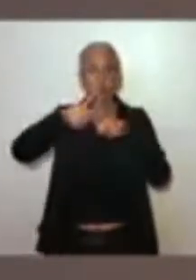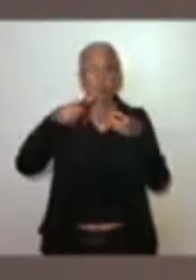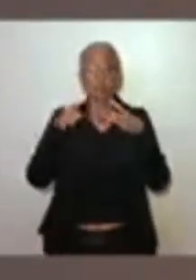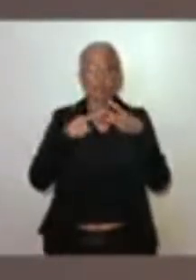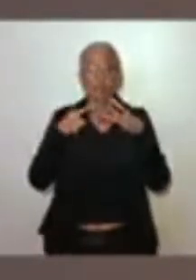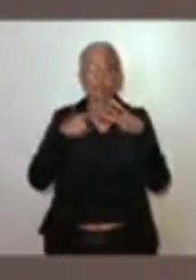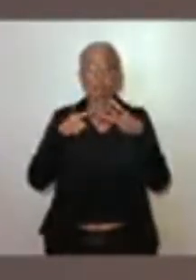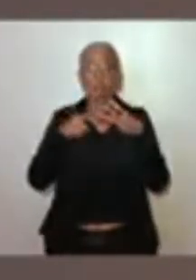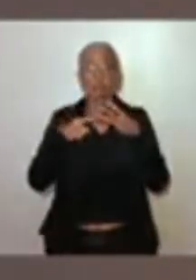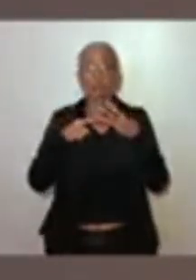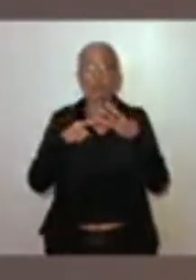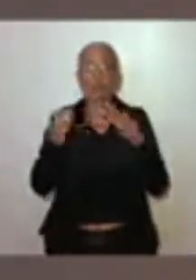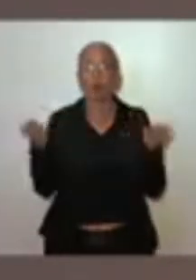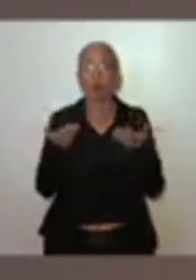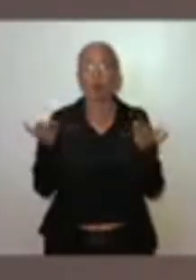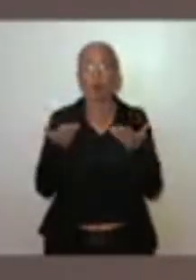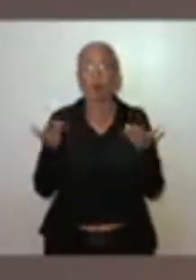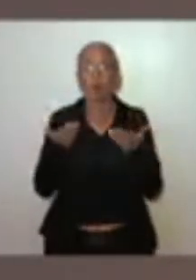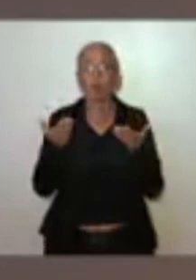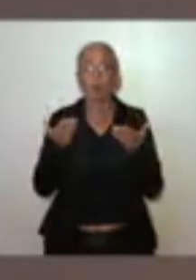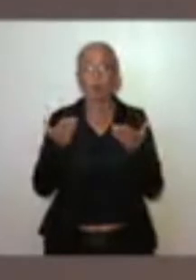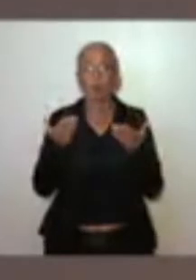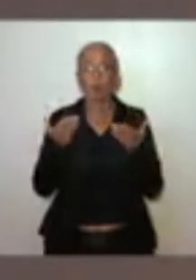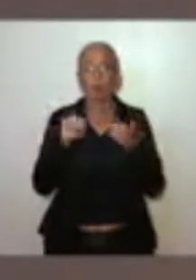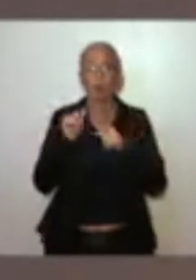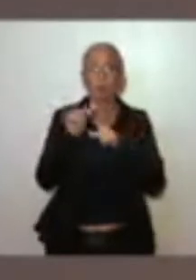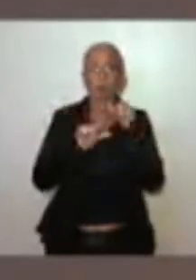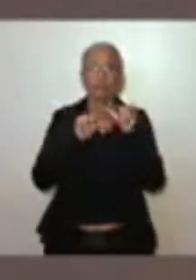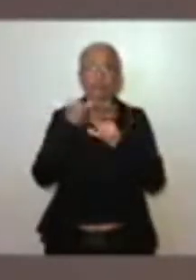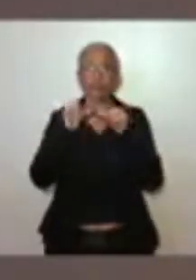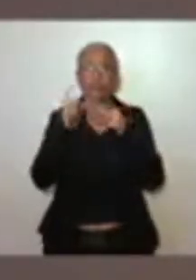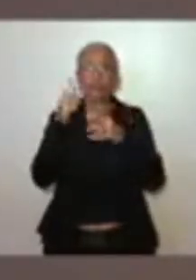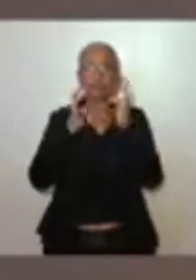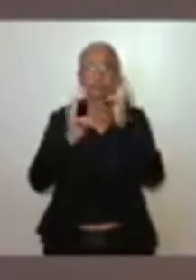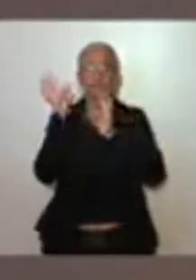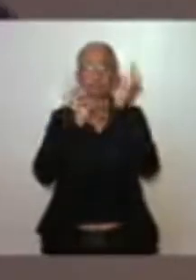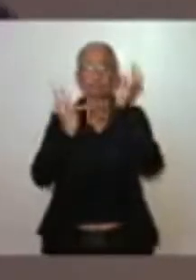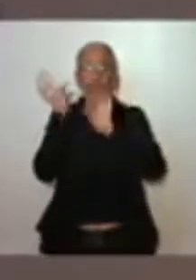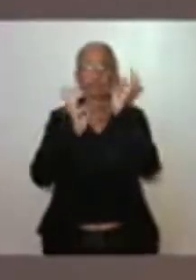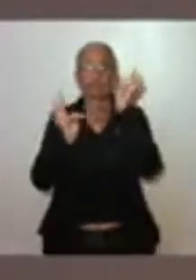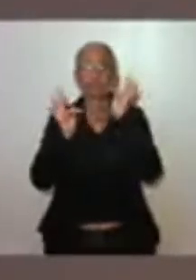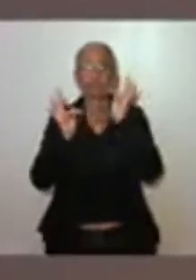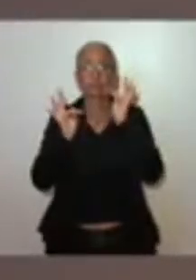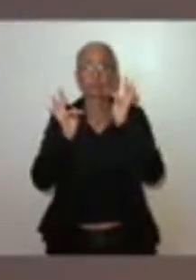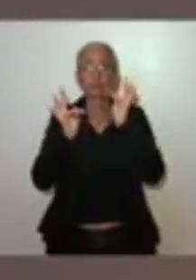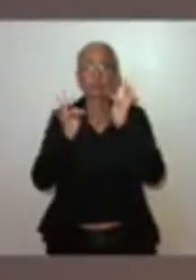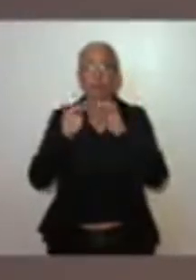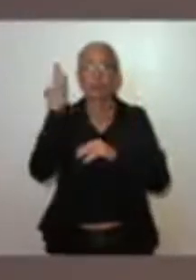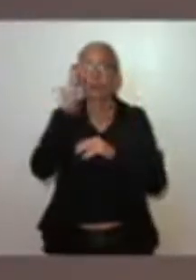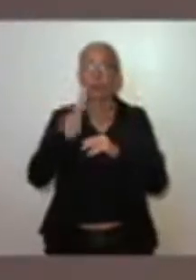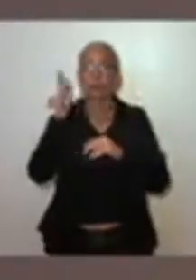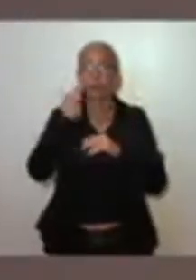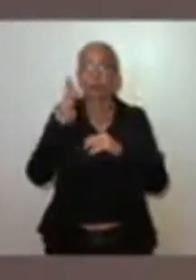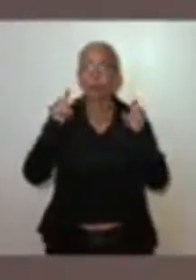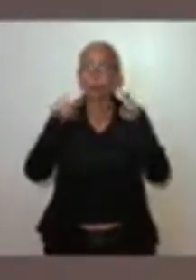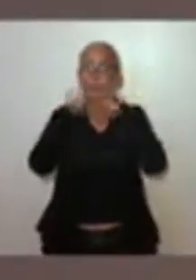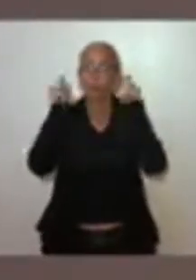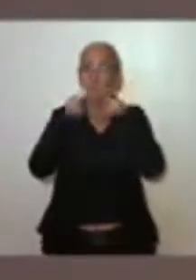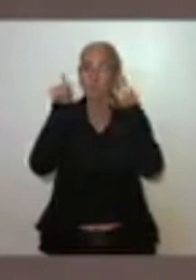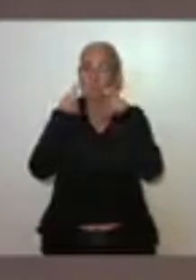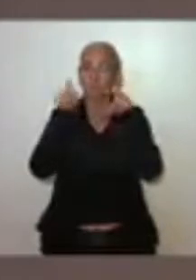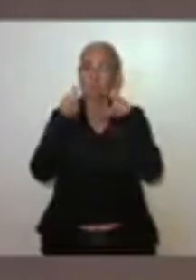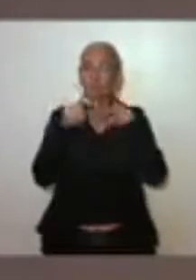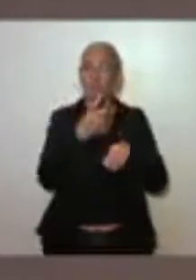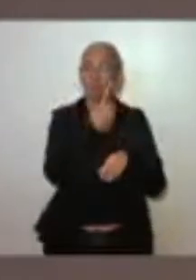terceira essa que nós vivemos a revolução tecnológica que é a revolução da universalização dos computadores